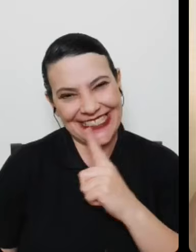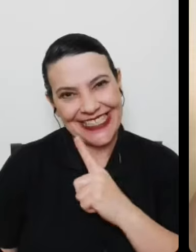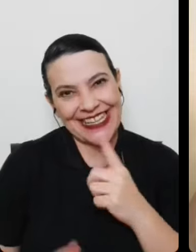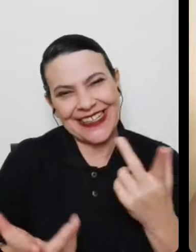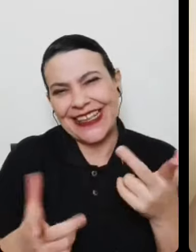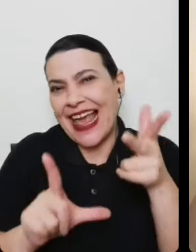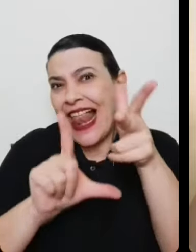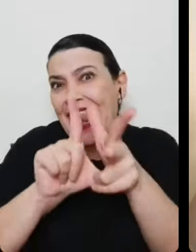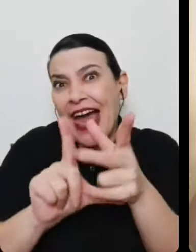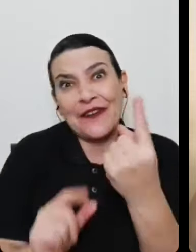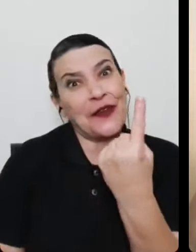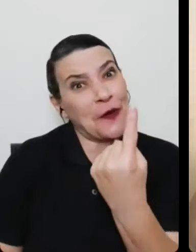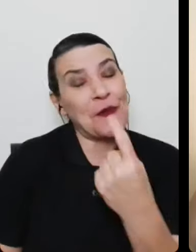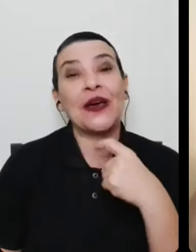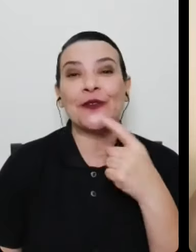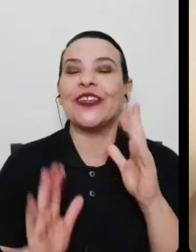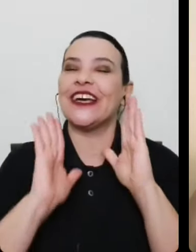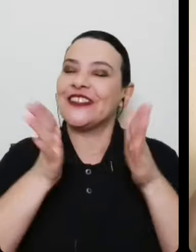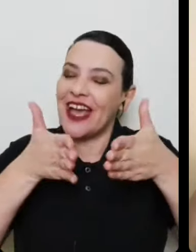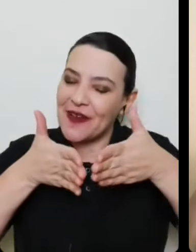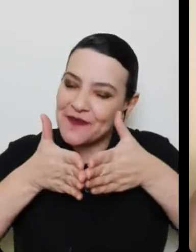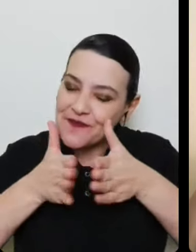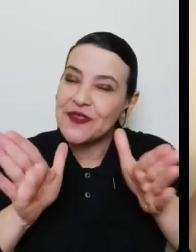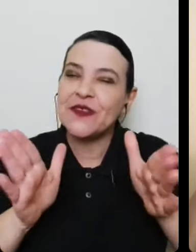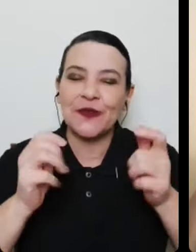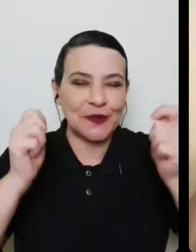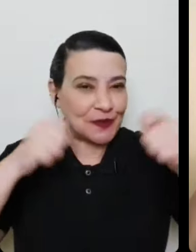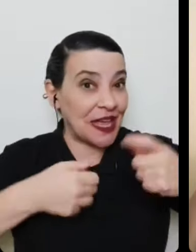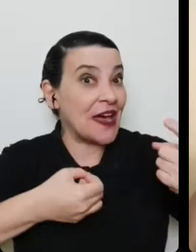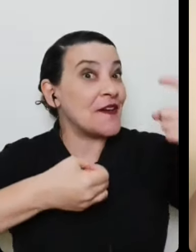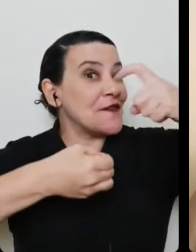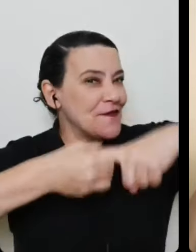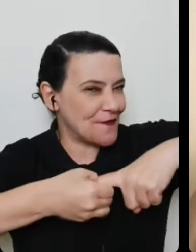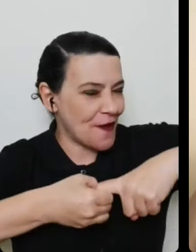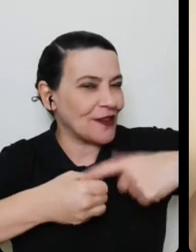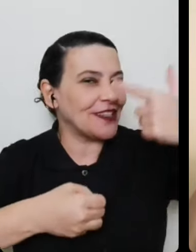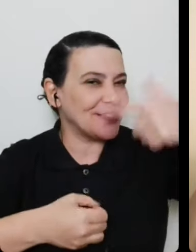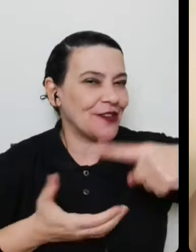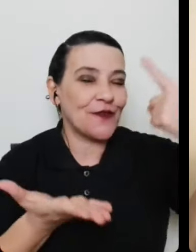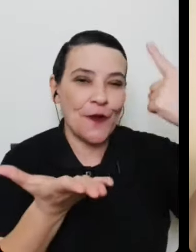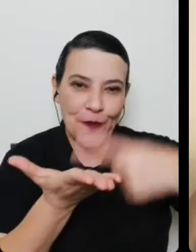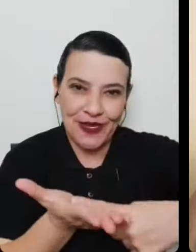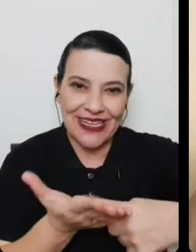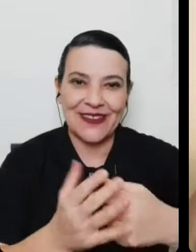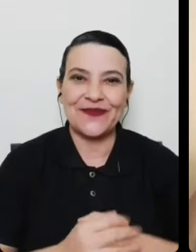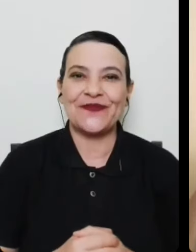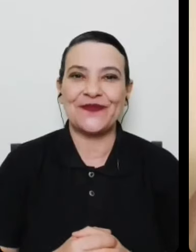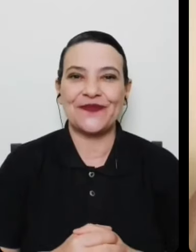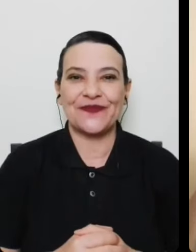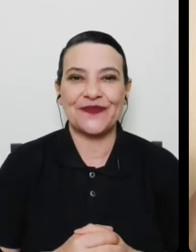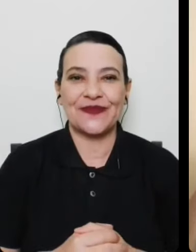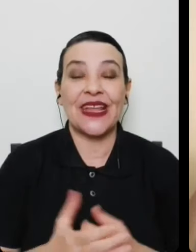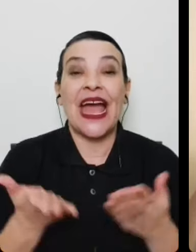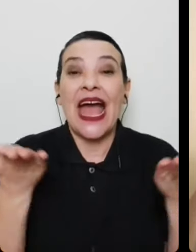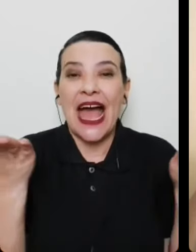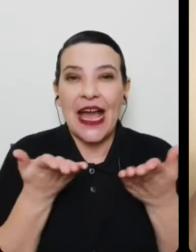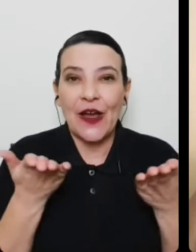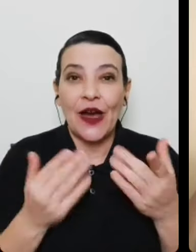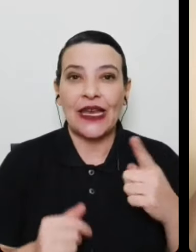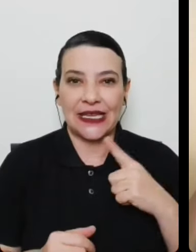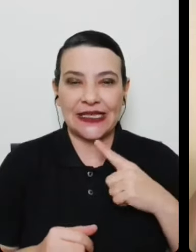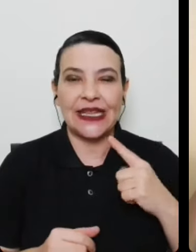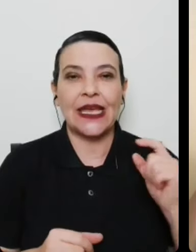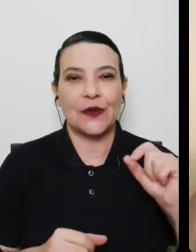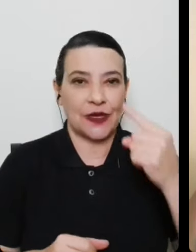live só, né? E você já abriu aí a possibilidade de a gente voltar num outro momento. Então, eu vou. A gente está aqui, né, com meia hora,